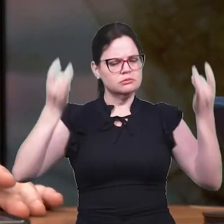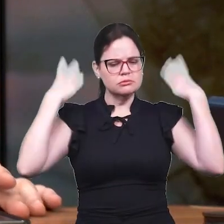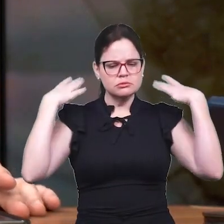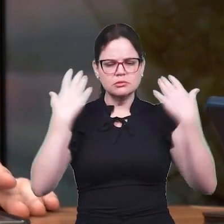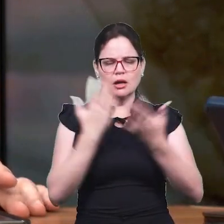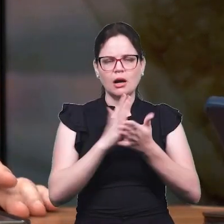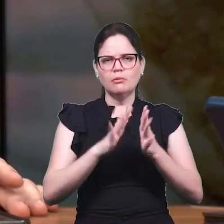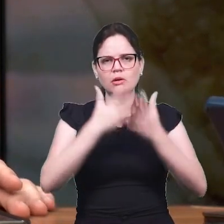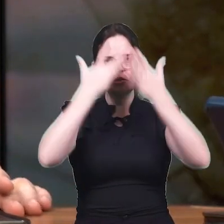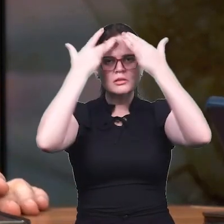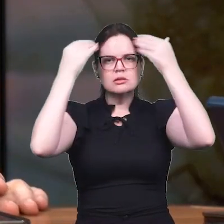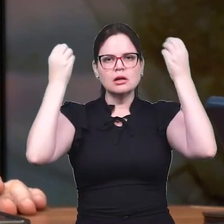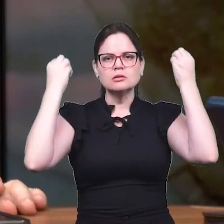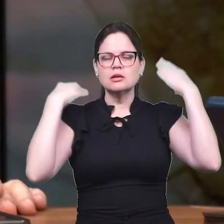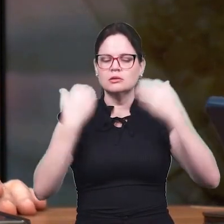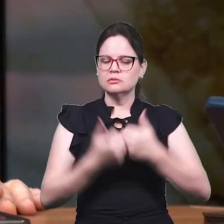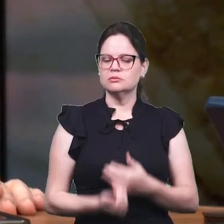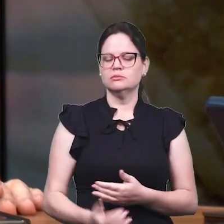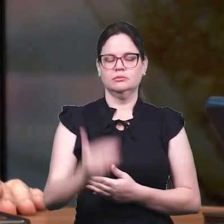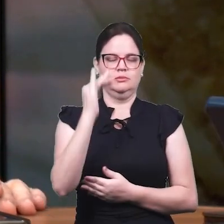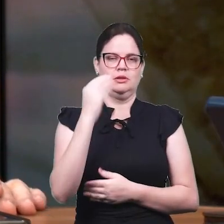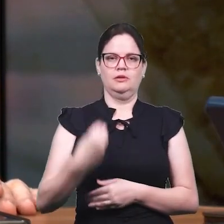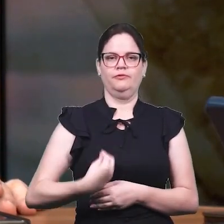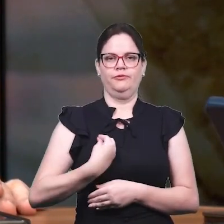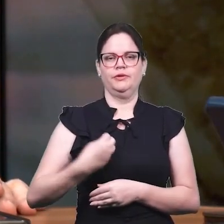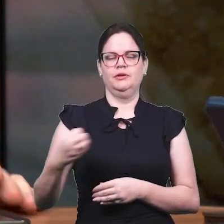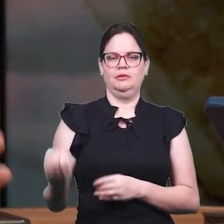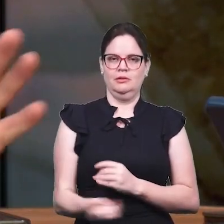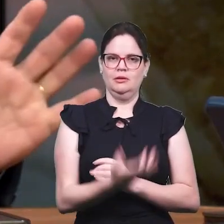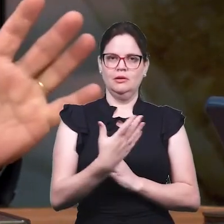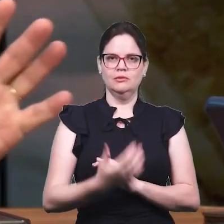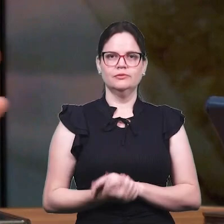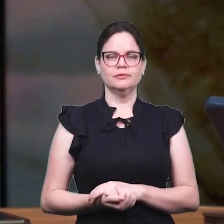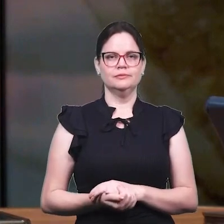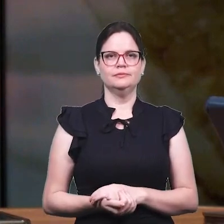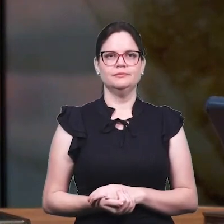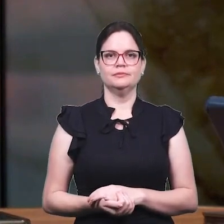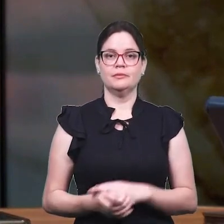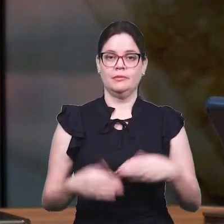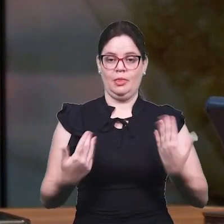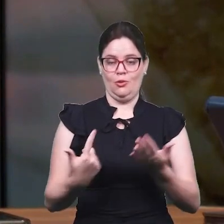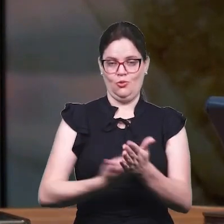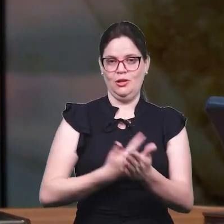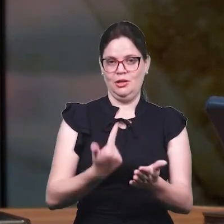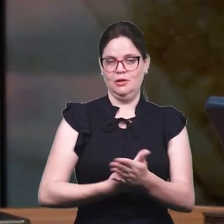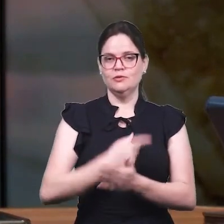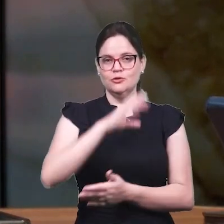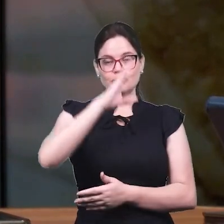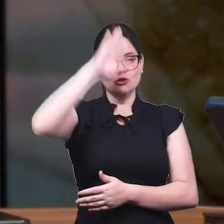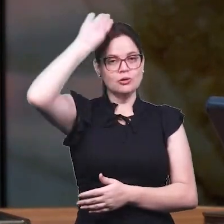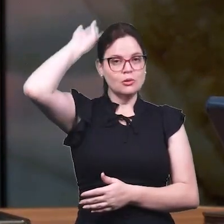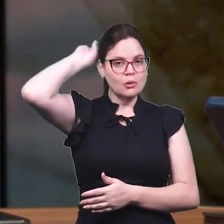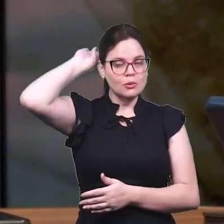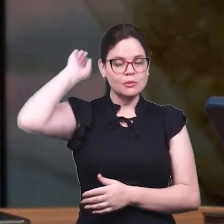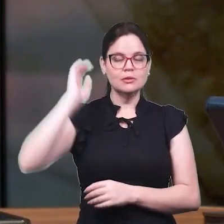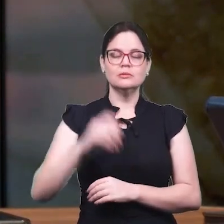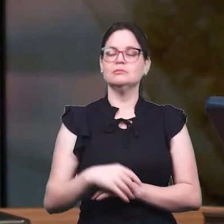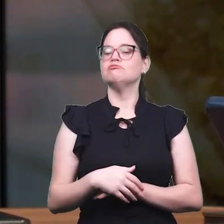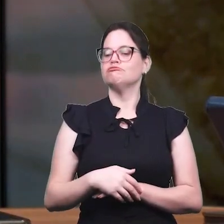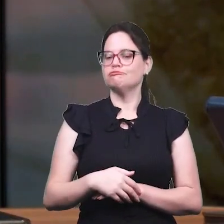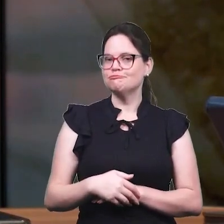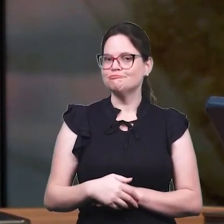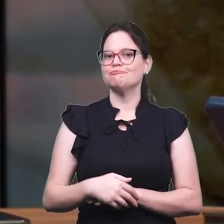ficou ali e agora veio uma nova vida. Então, a carta de Paulo aos Romanos é uma